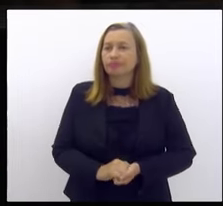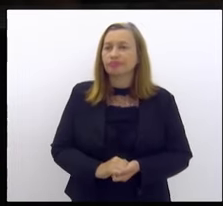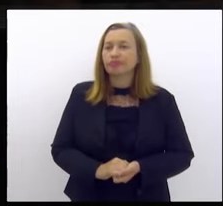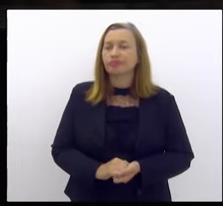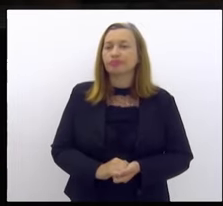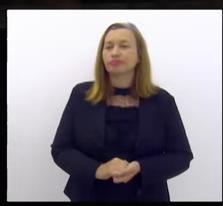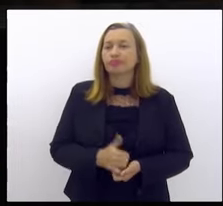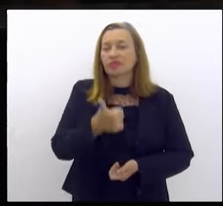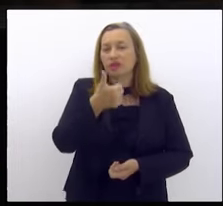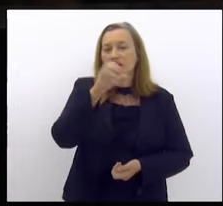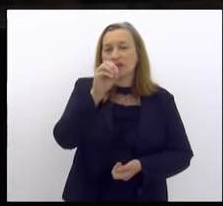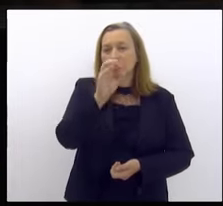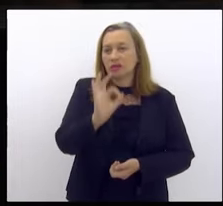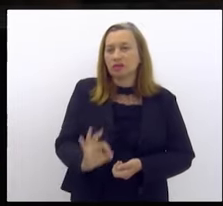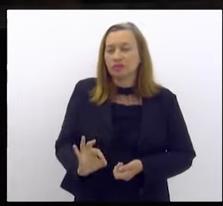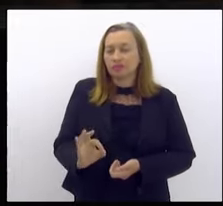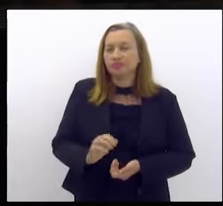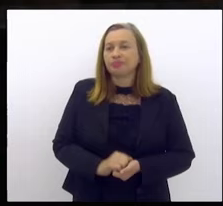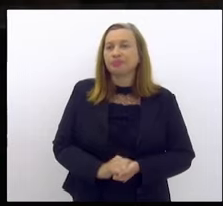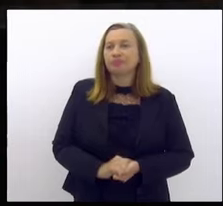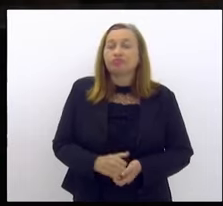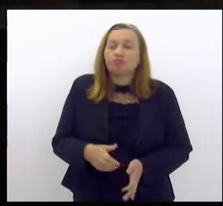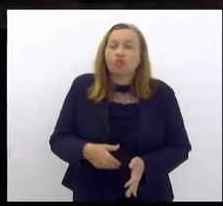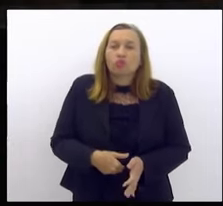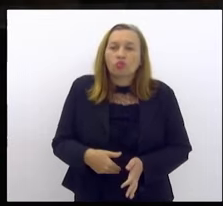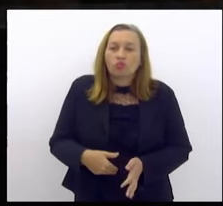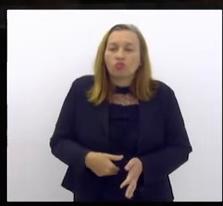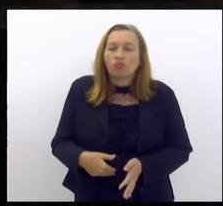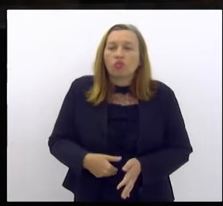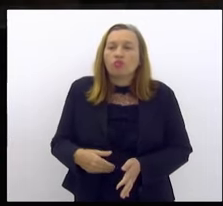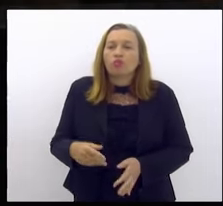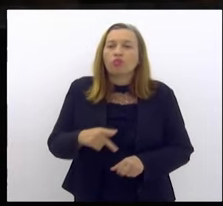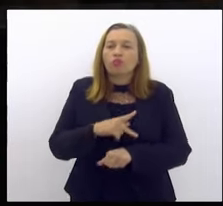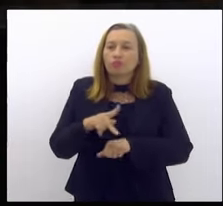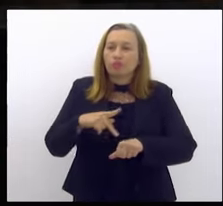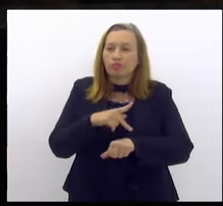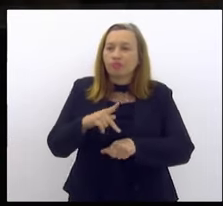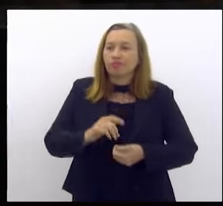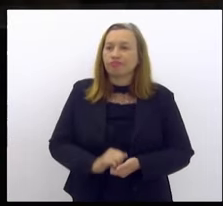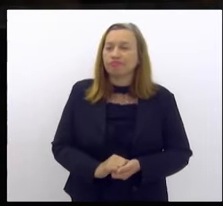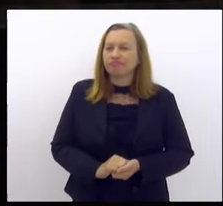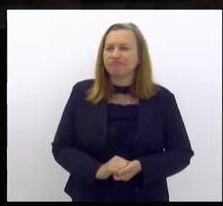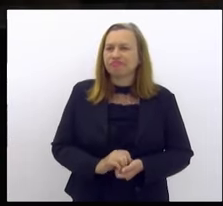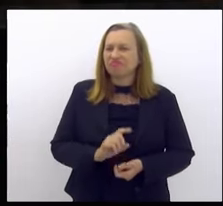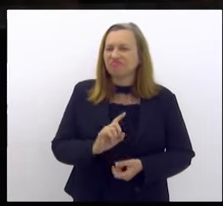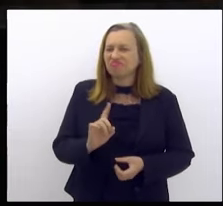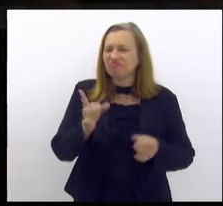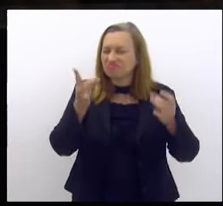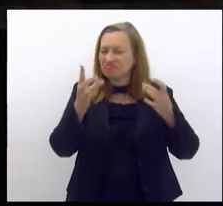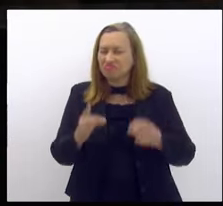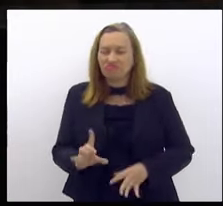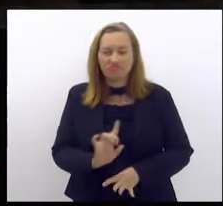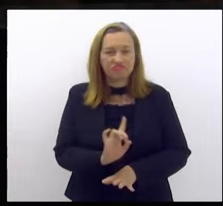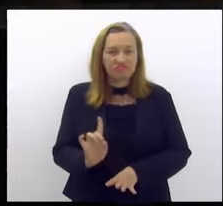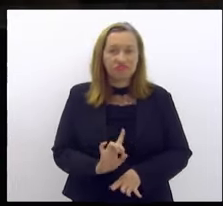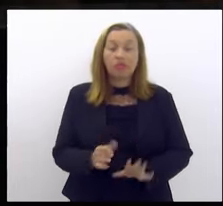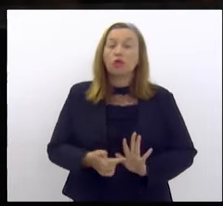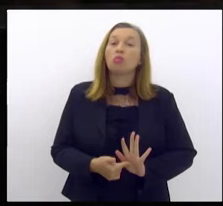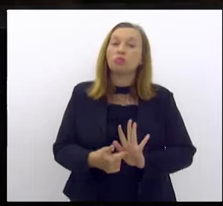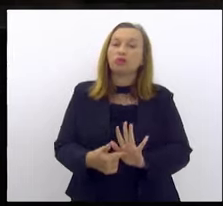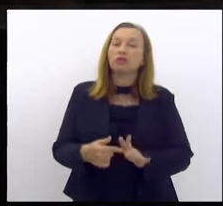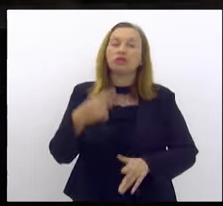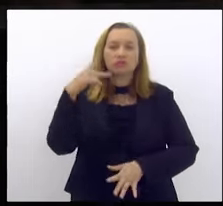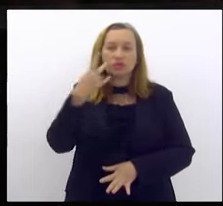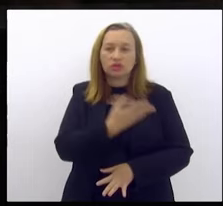congrega 10% daqueles que passam fome no nosso país. Isso não é um detalhe, isso demonstra que as